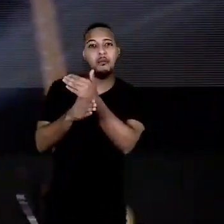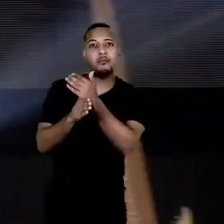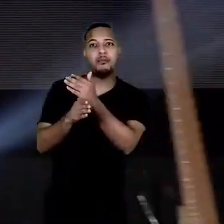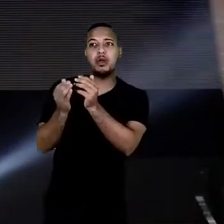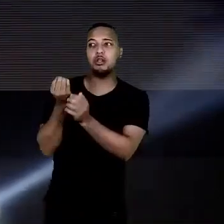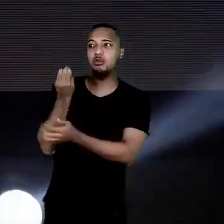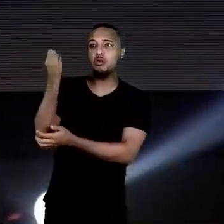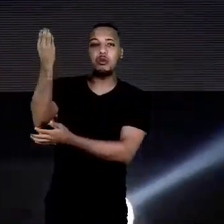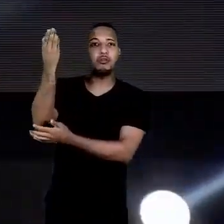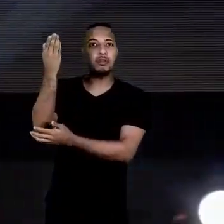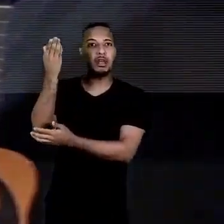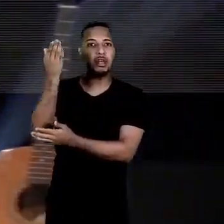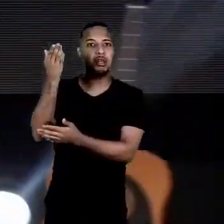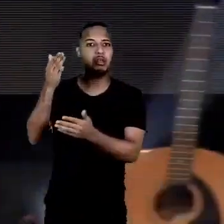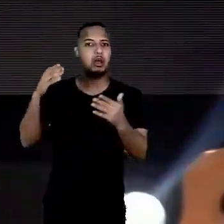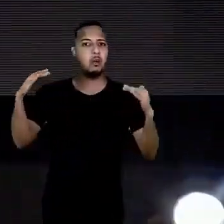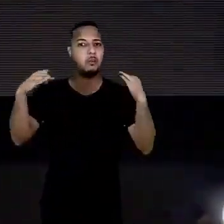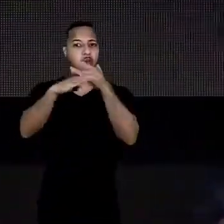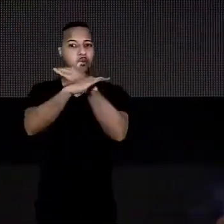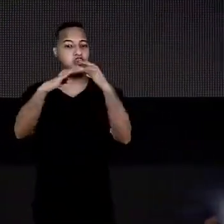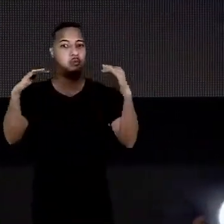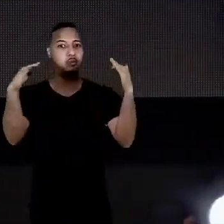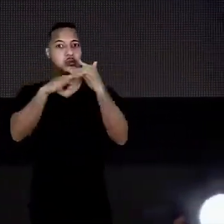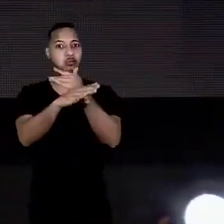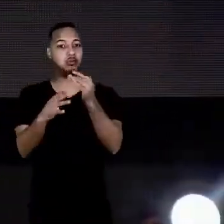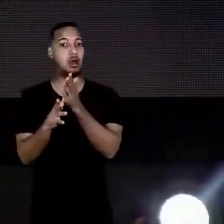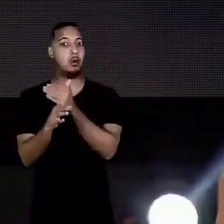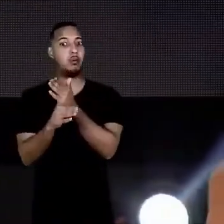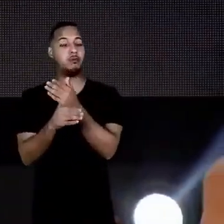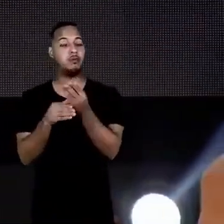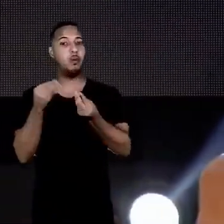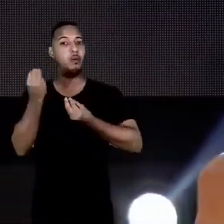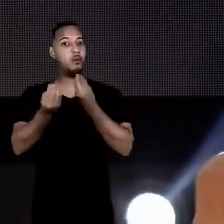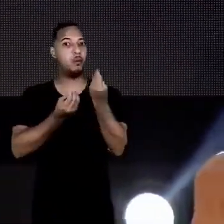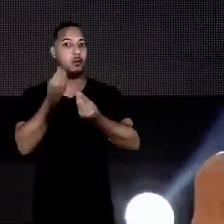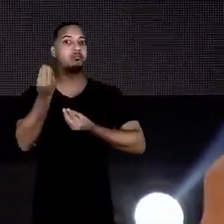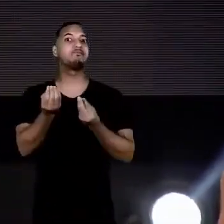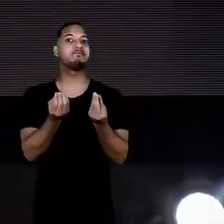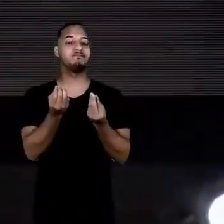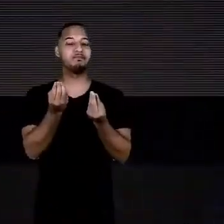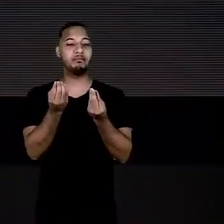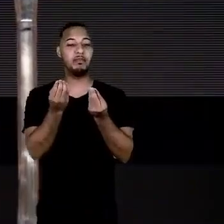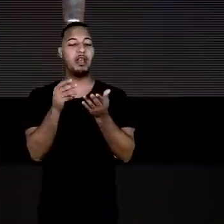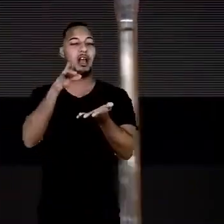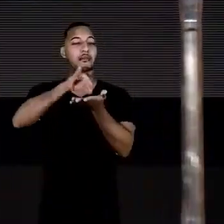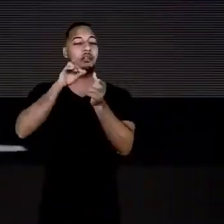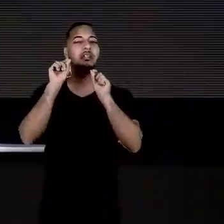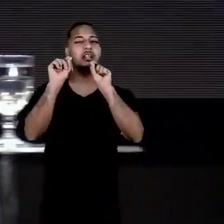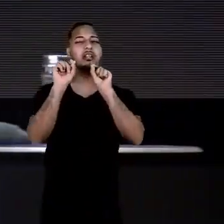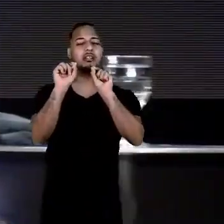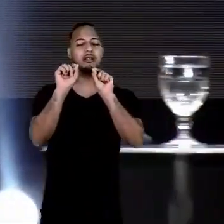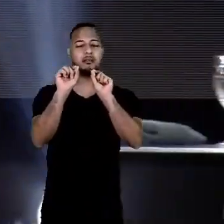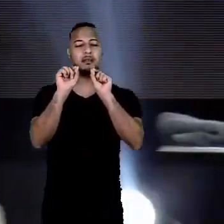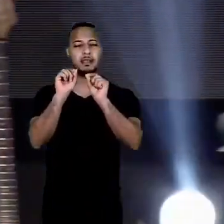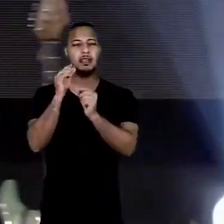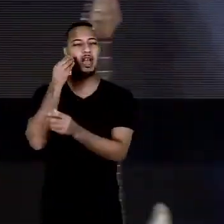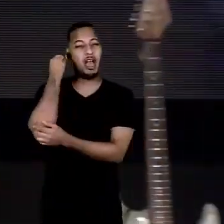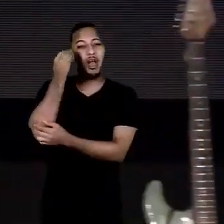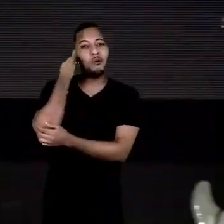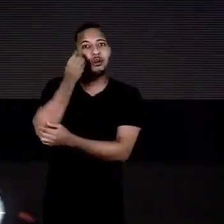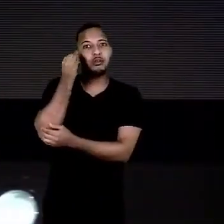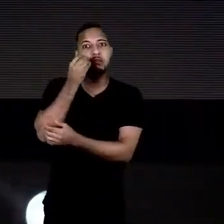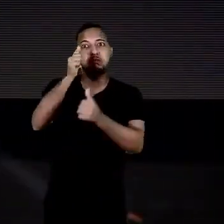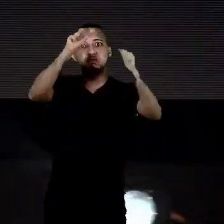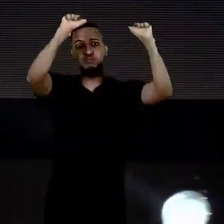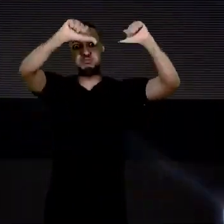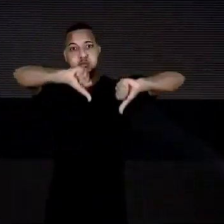se perdeu no trânsito? Eita, Jesus, essa agora foi mais gente. A verdade é que é uma experiência